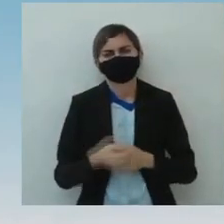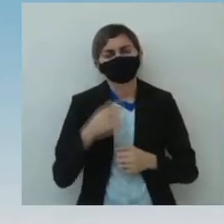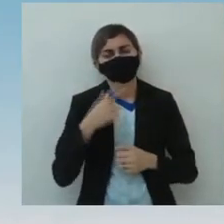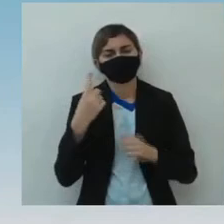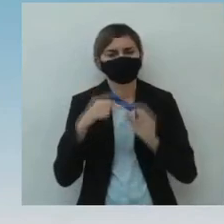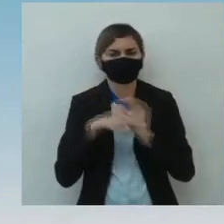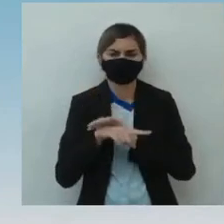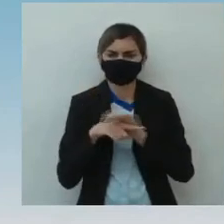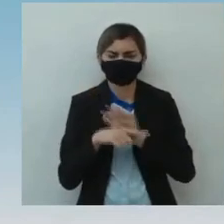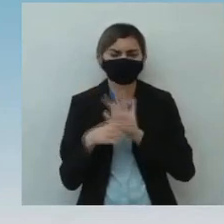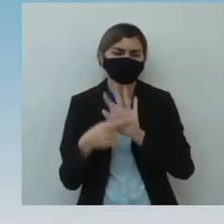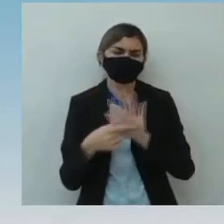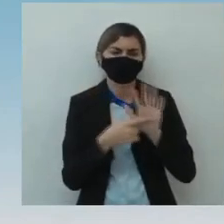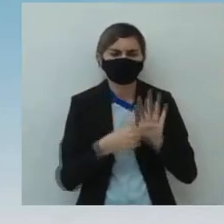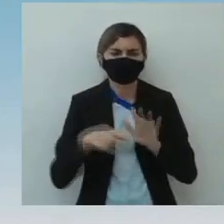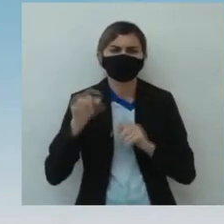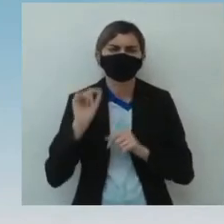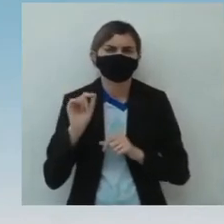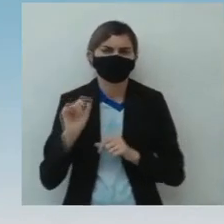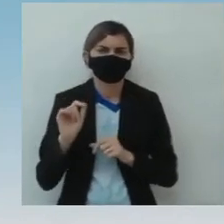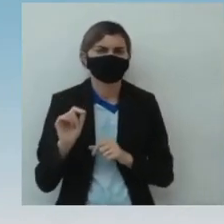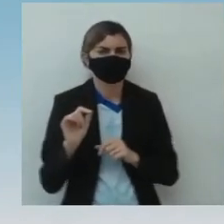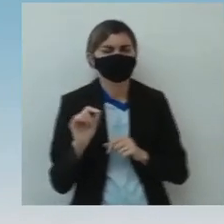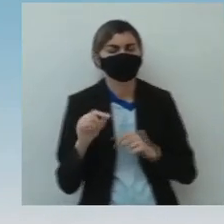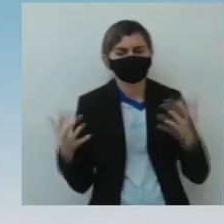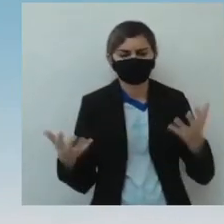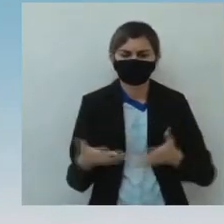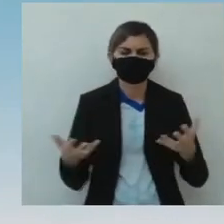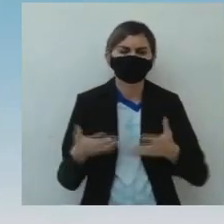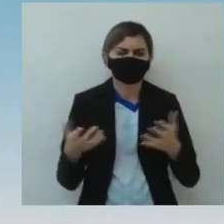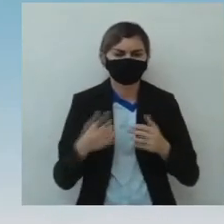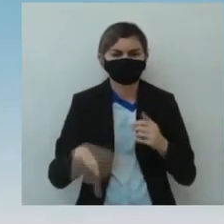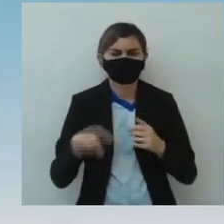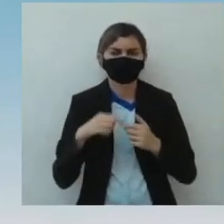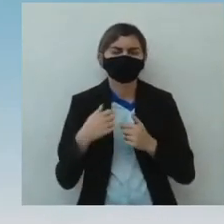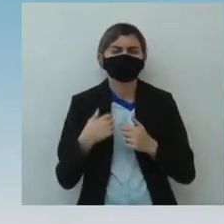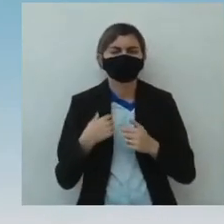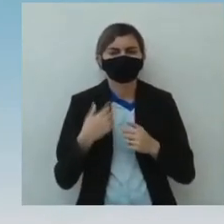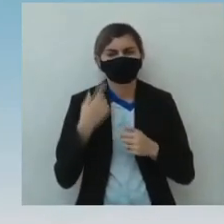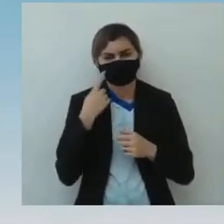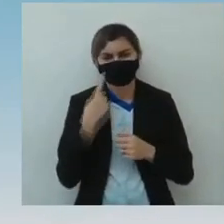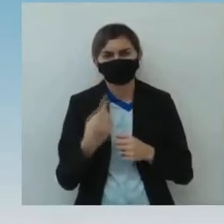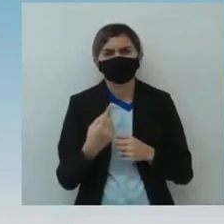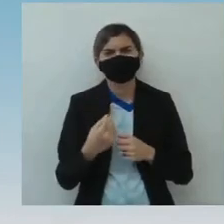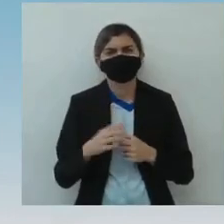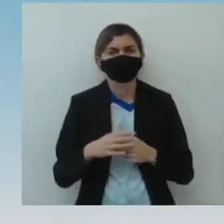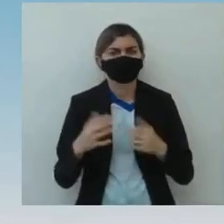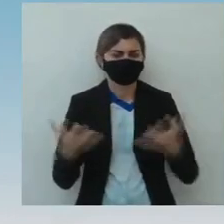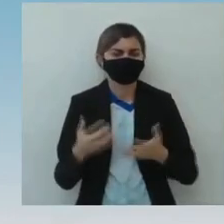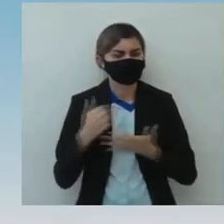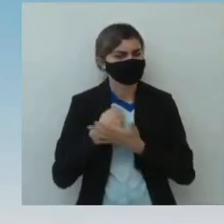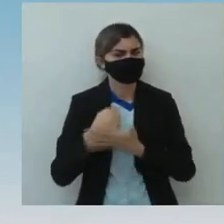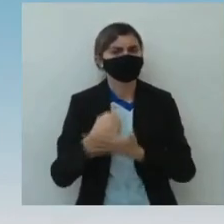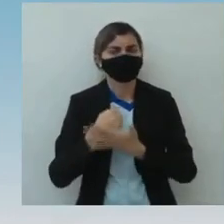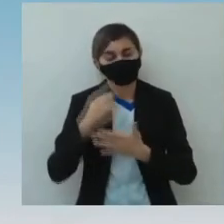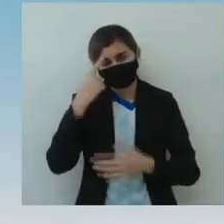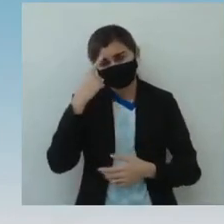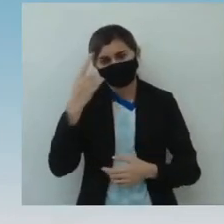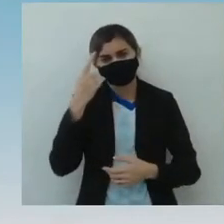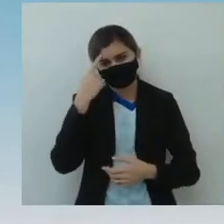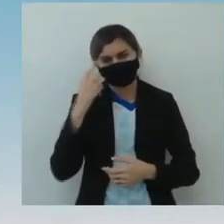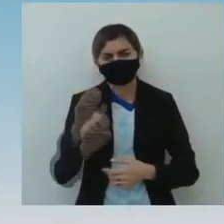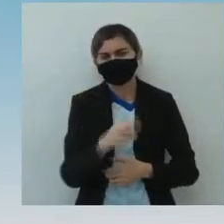dar uma pesquisa mostra que agora o suporte niger orlen agora apoiando uma